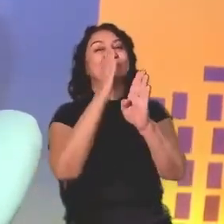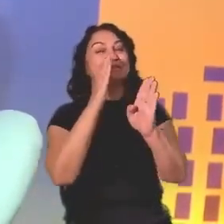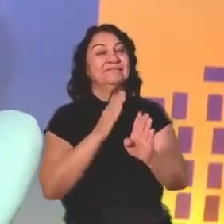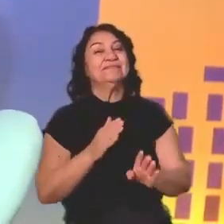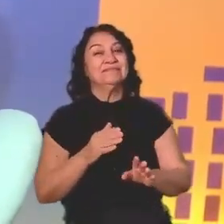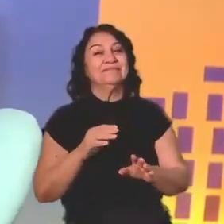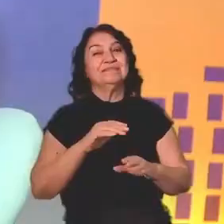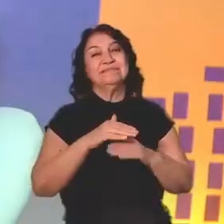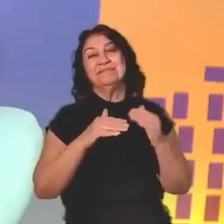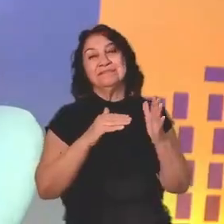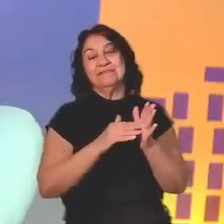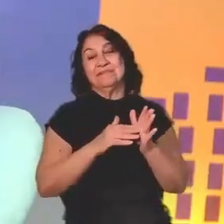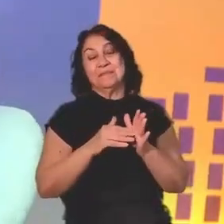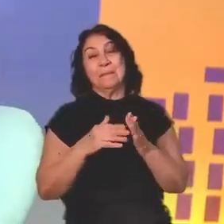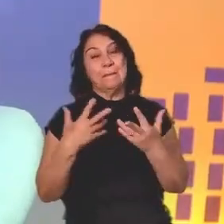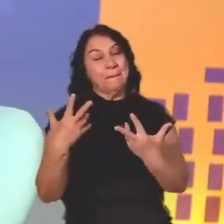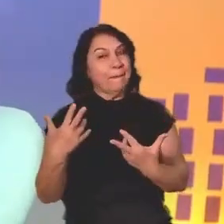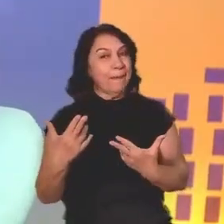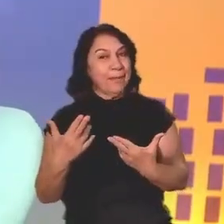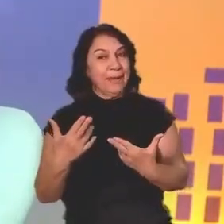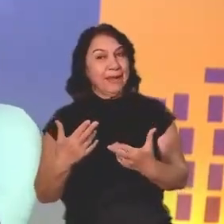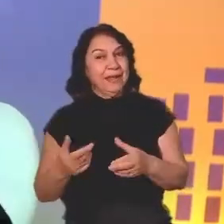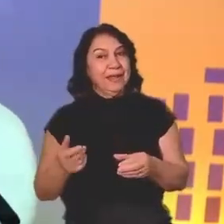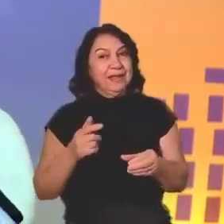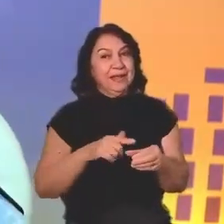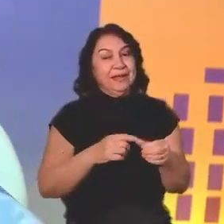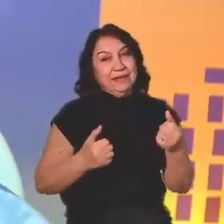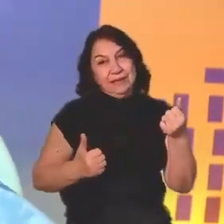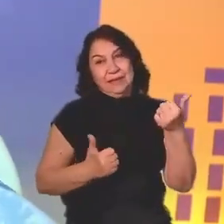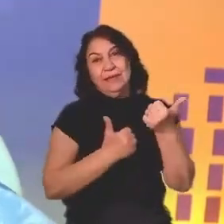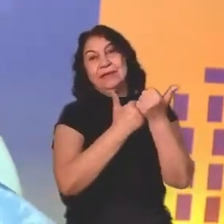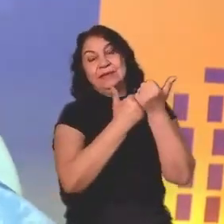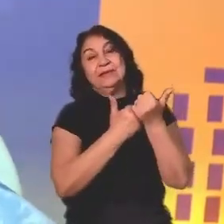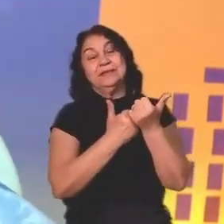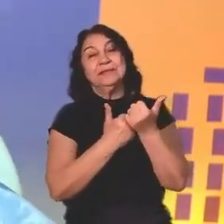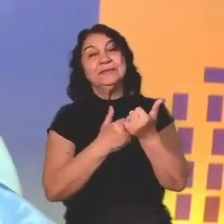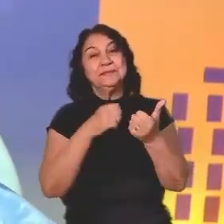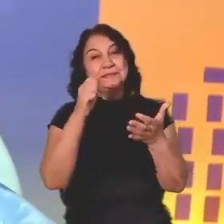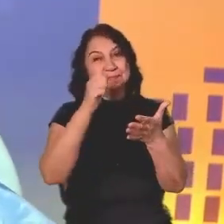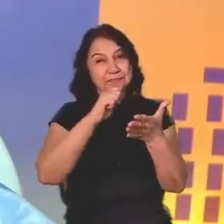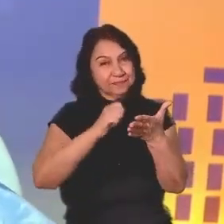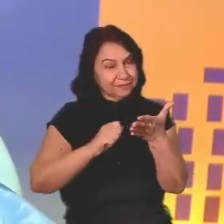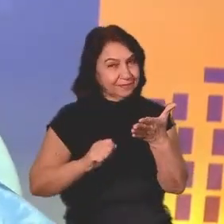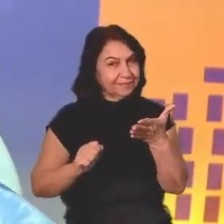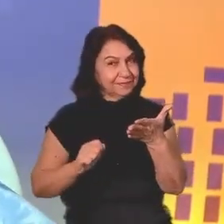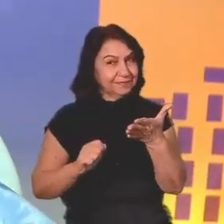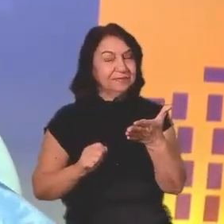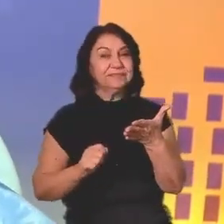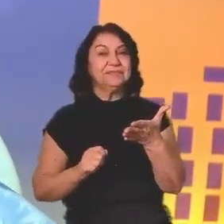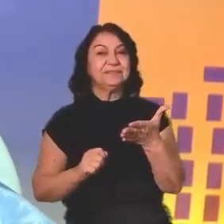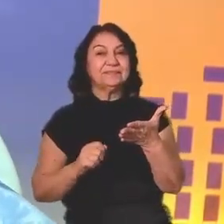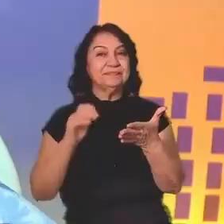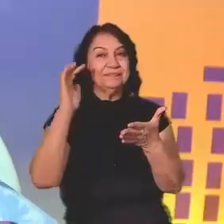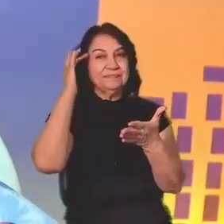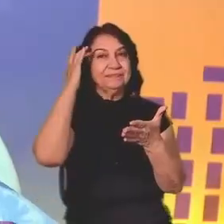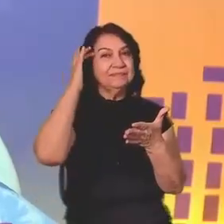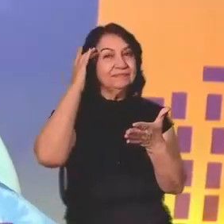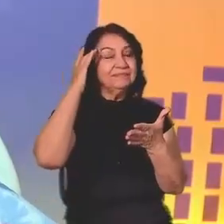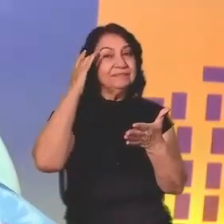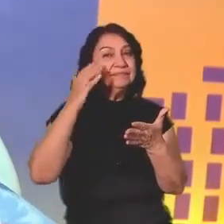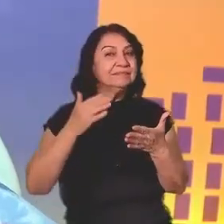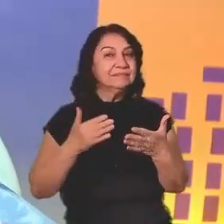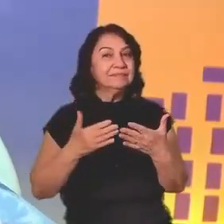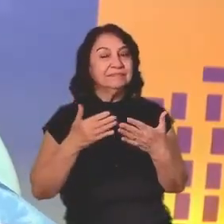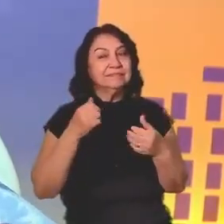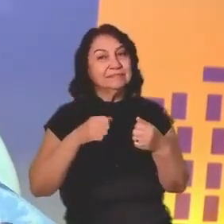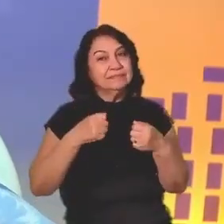responder. E voltando ao apoio das escritoras, né? Eu acho que é isso aí, que a